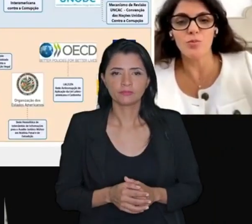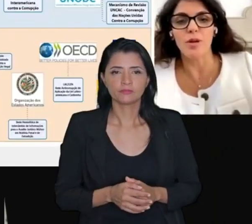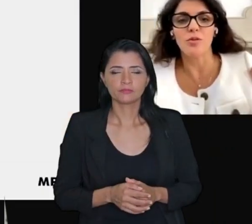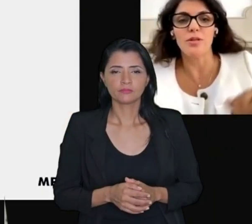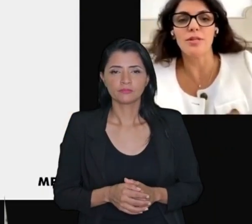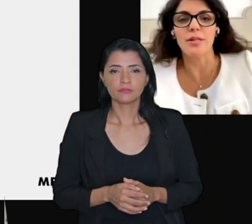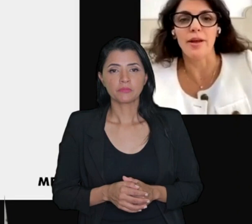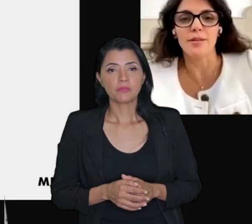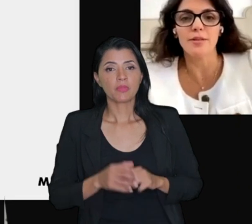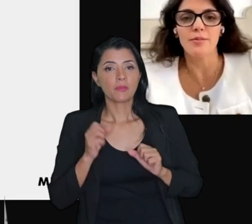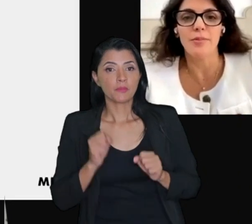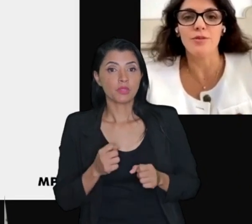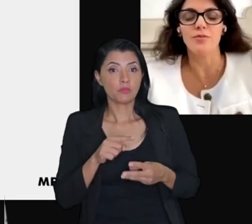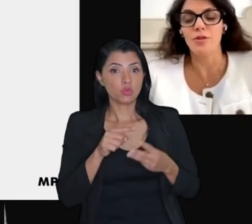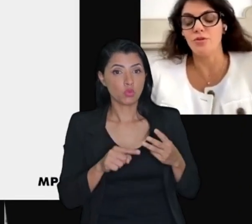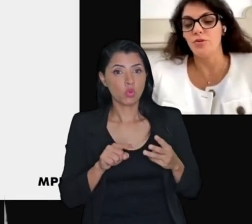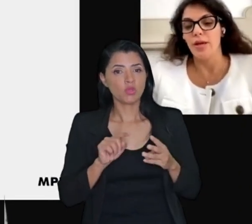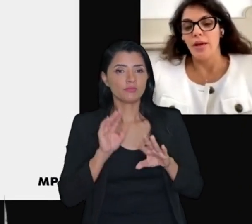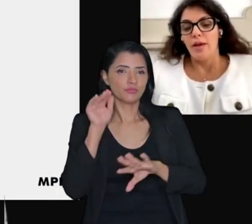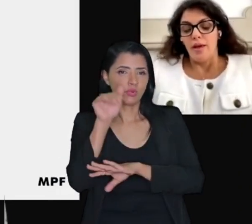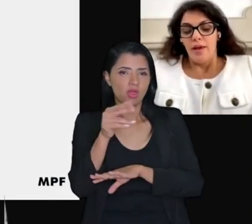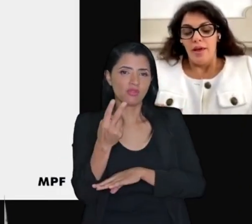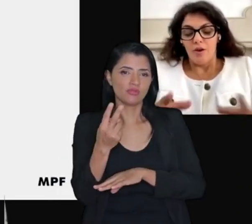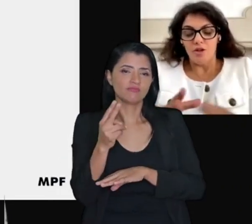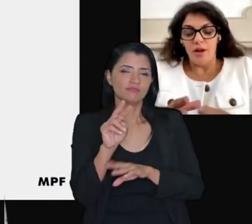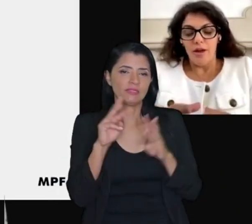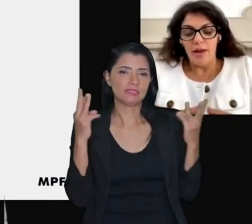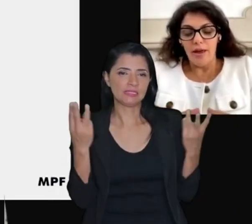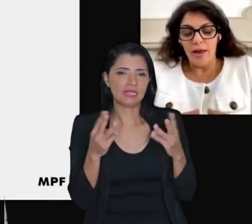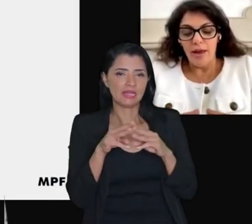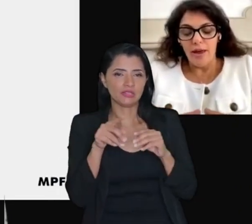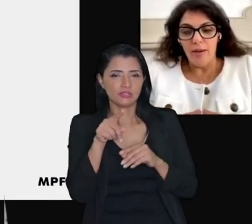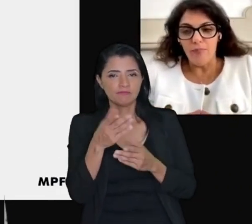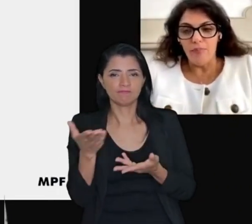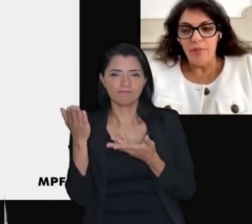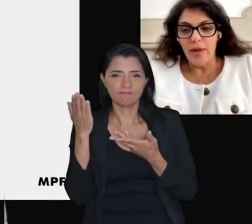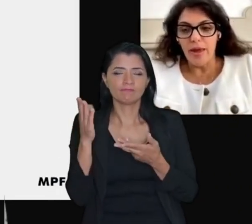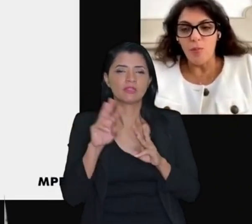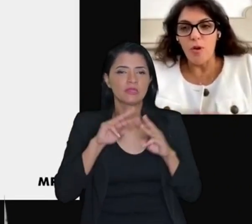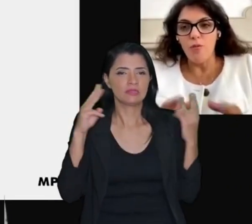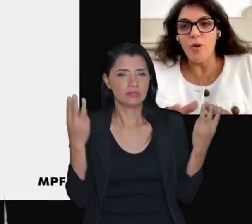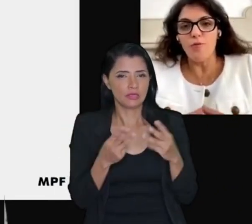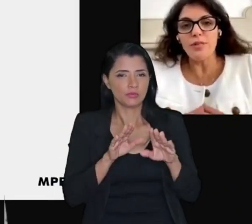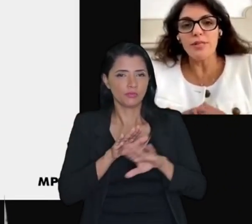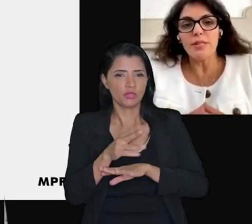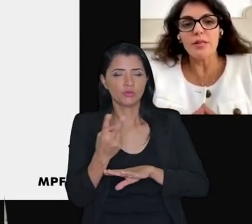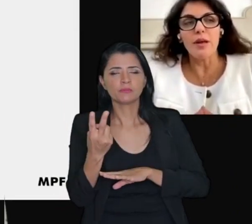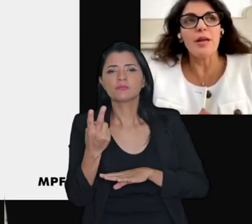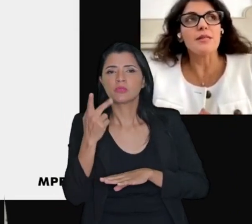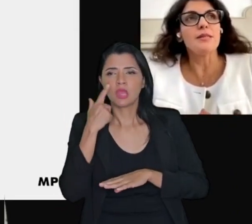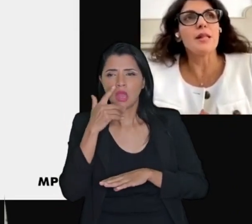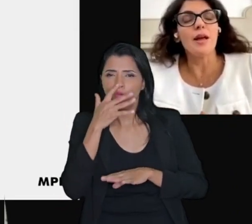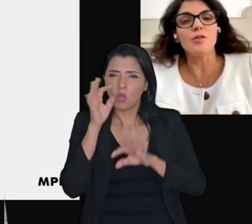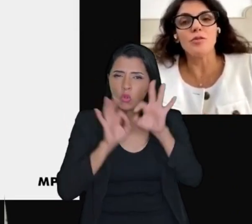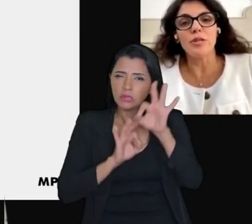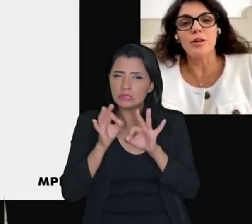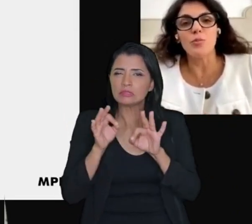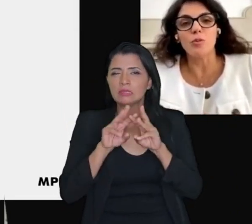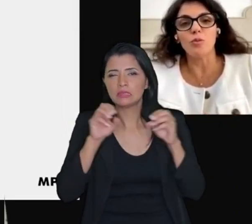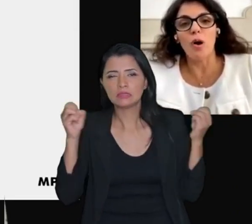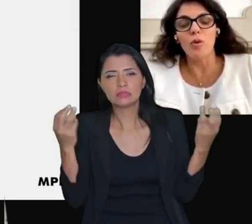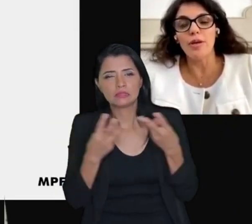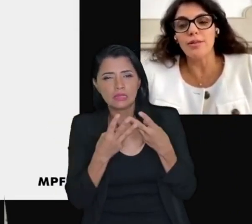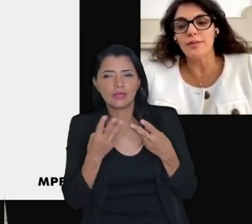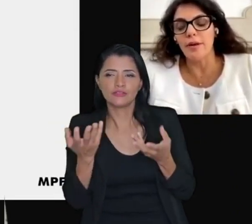E podemos pular 2 slides. Mais isso. Eu acho que eu fiz esse slide e